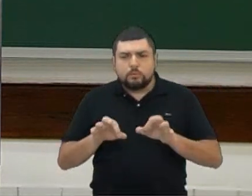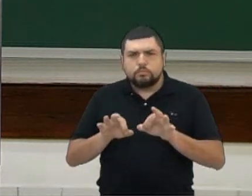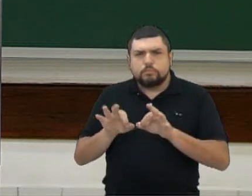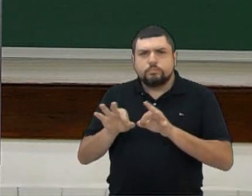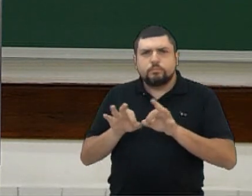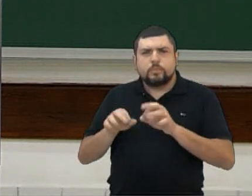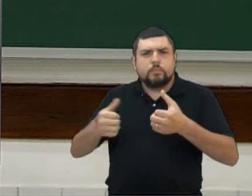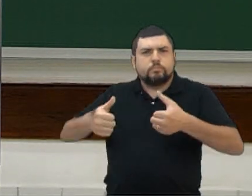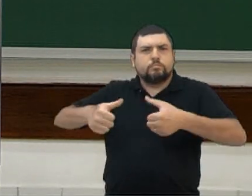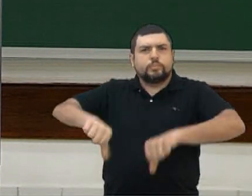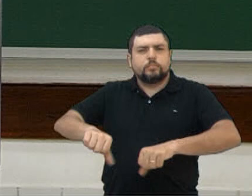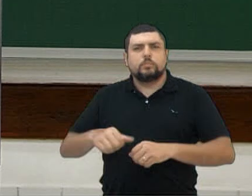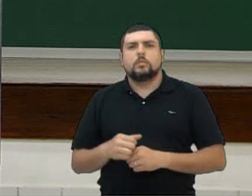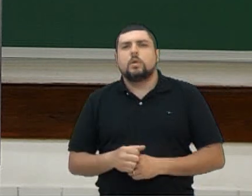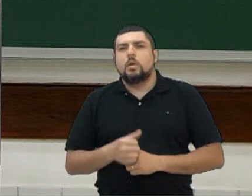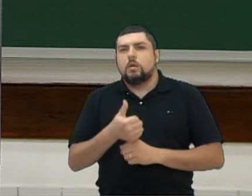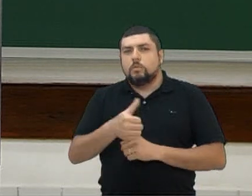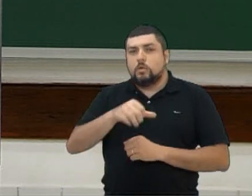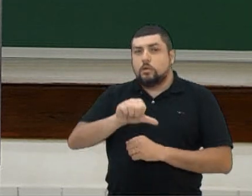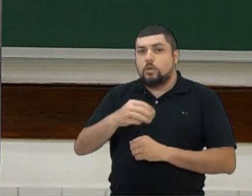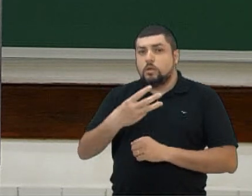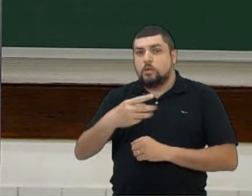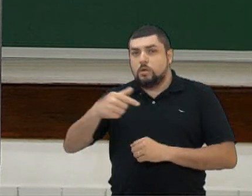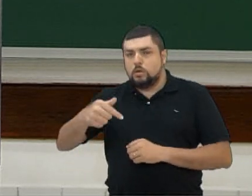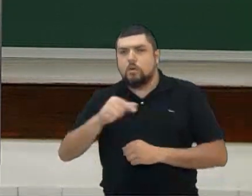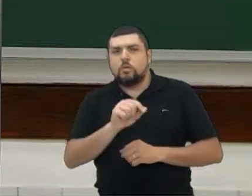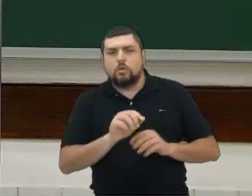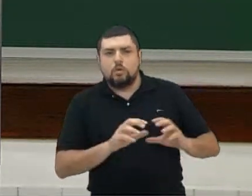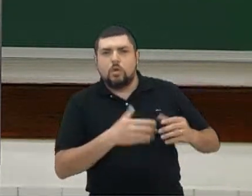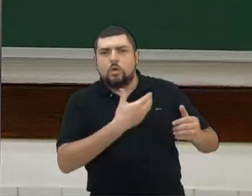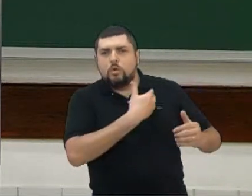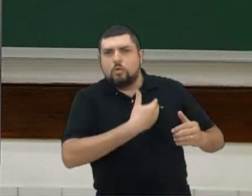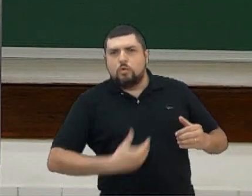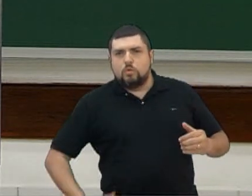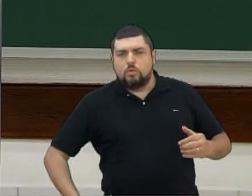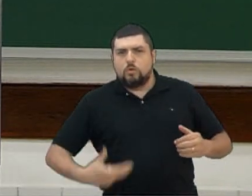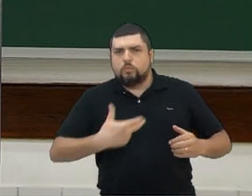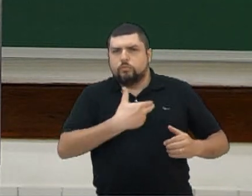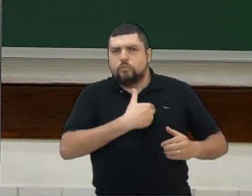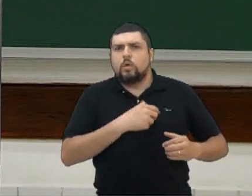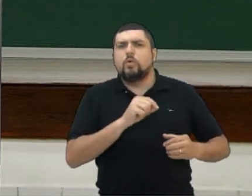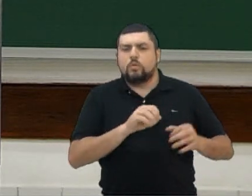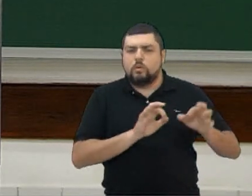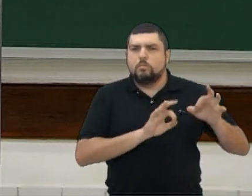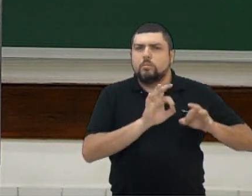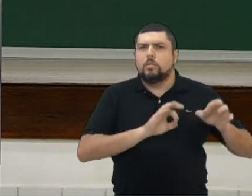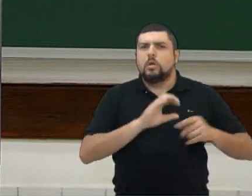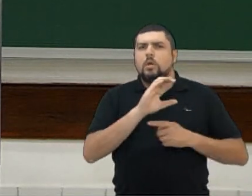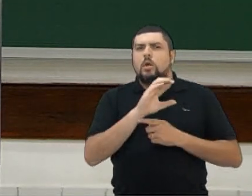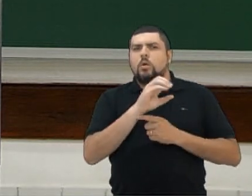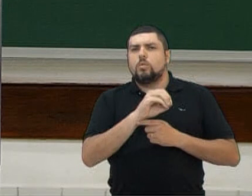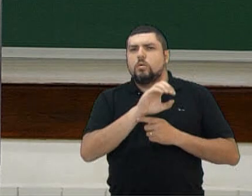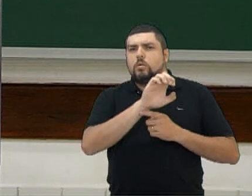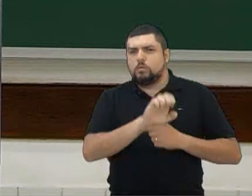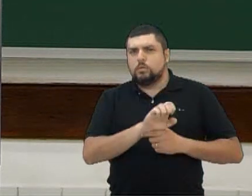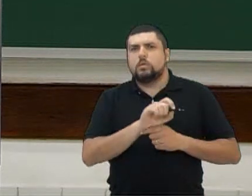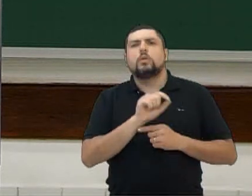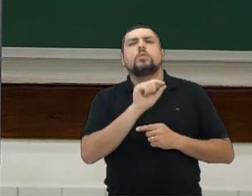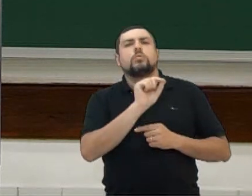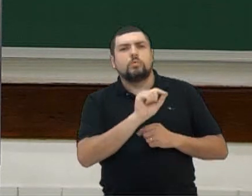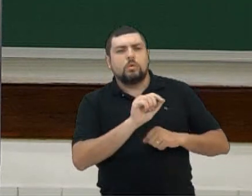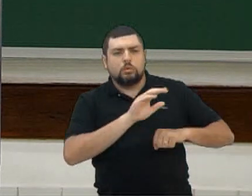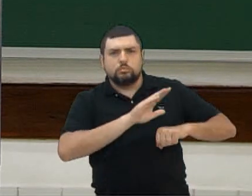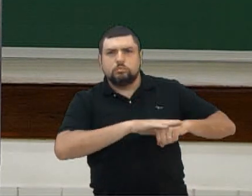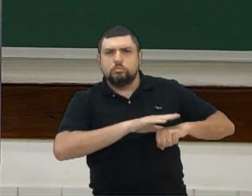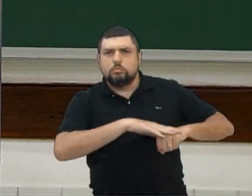em 1937, há uma reação do governo Vargas com o chamado Plano Cohen. O Plano Cohen foi uma criação do próprio